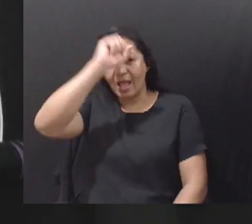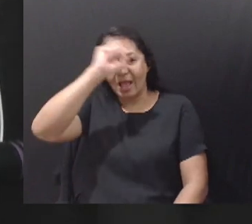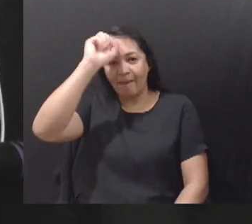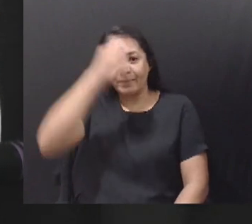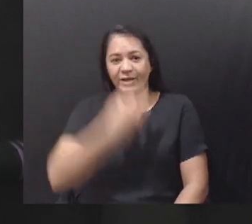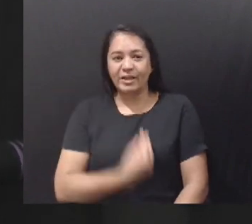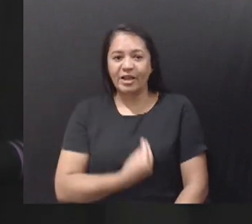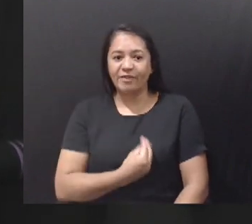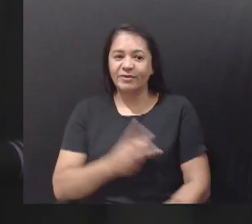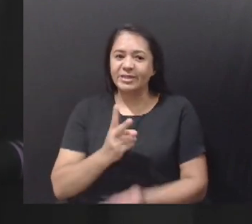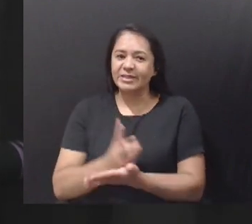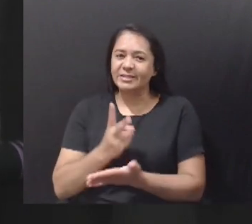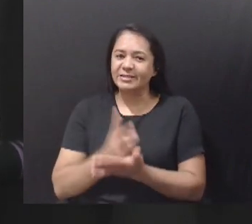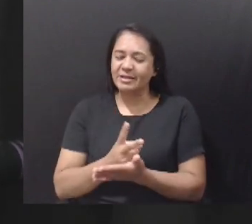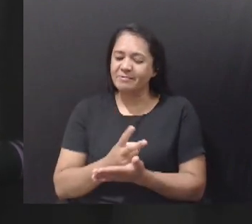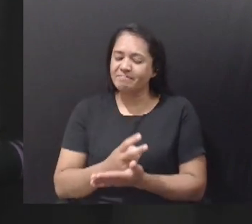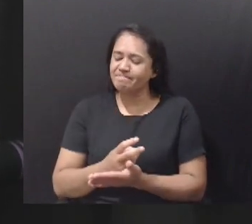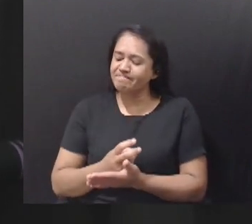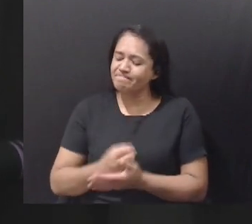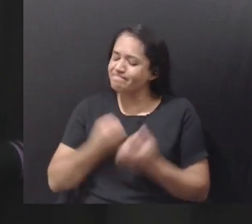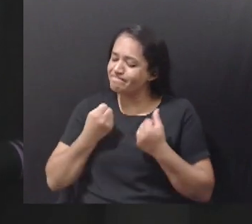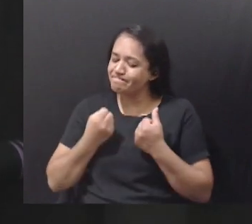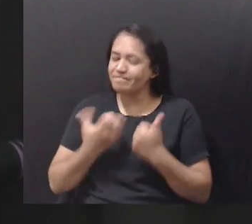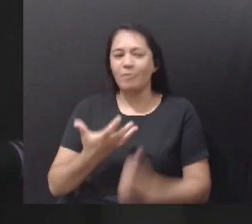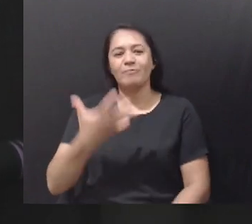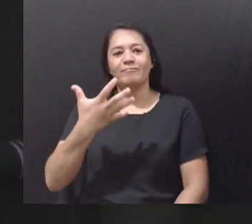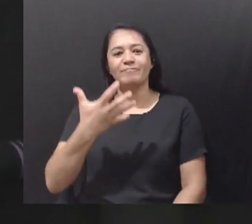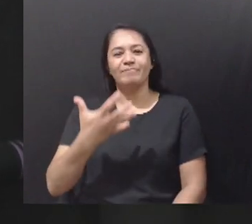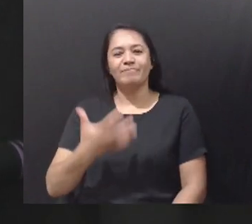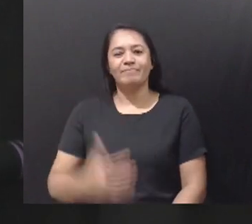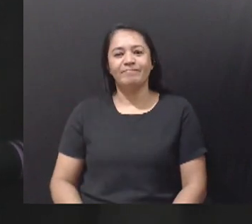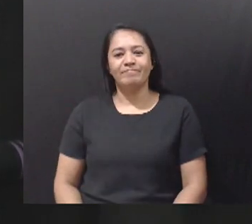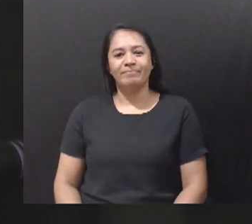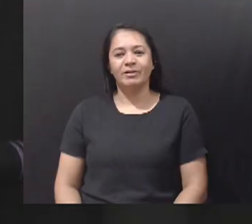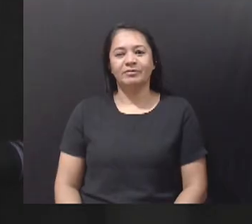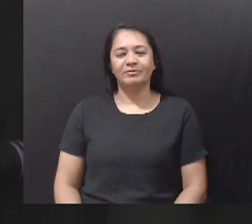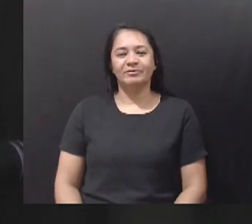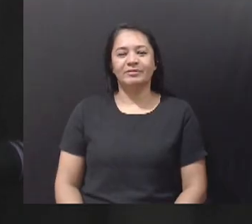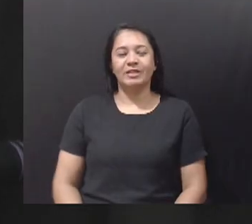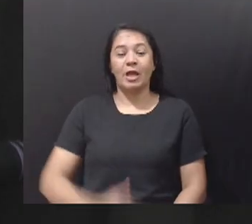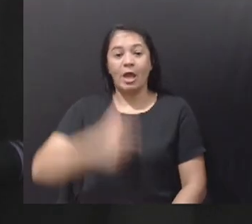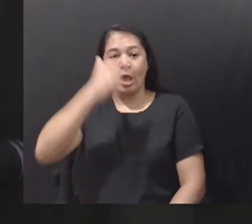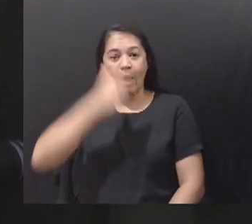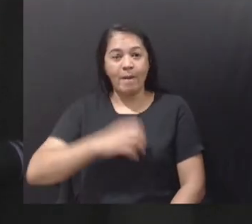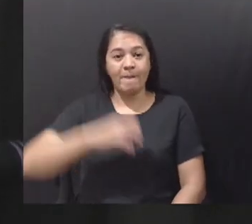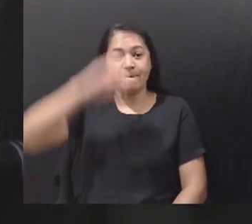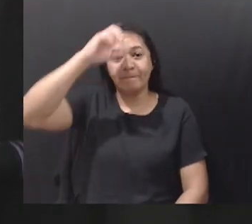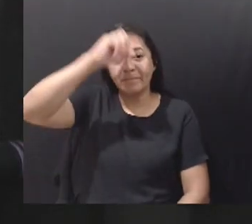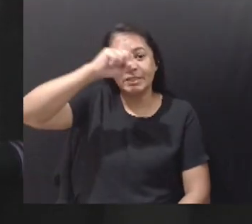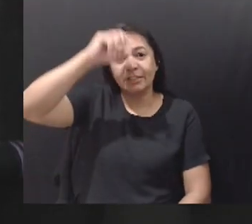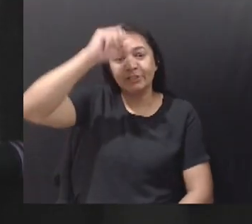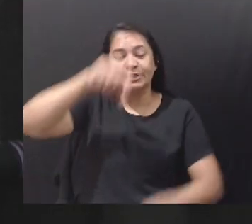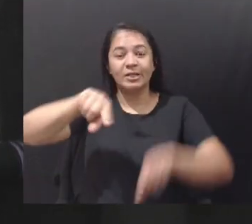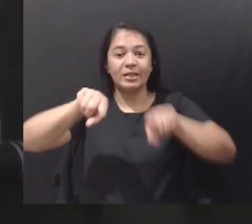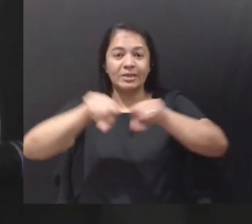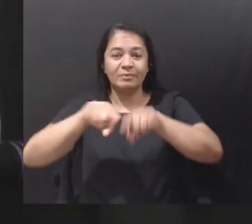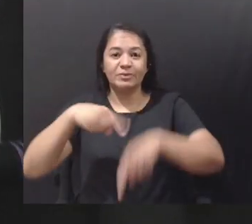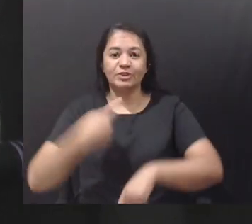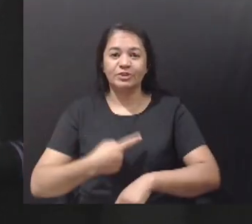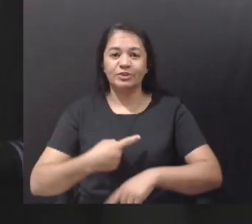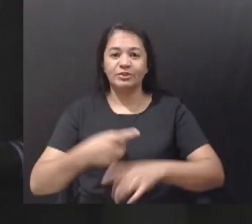a pena. Sempre vale a pena. E a Célia aprendeu também que a gente nunca pode